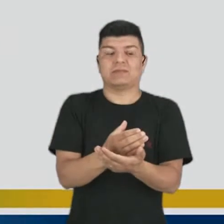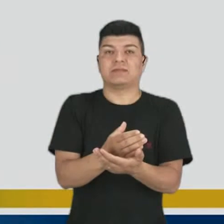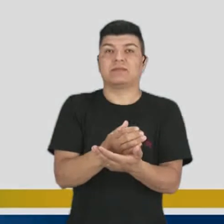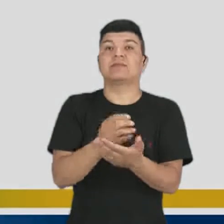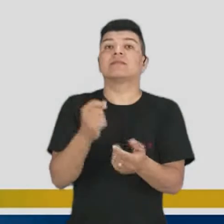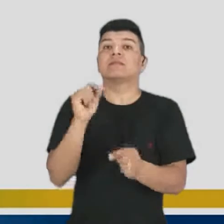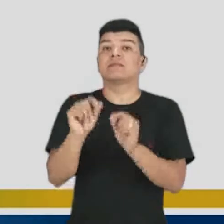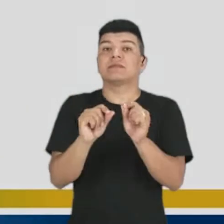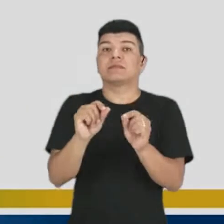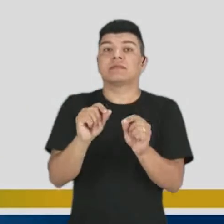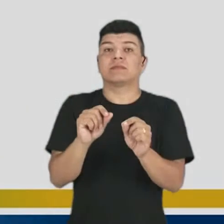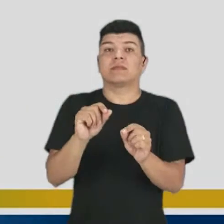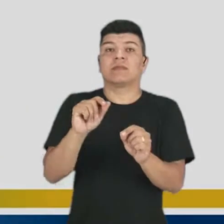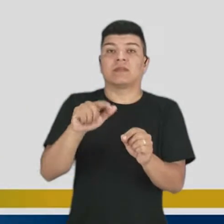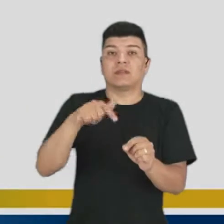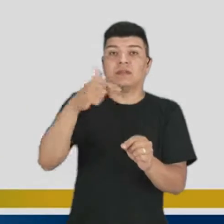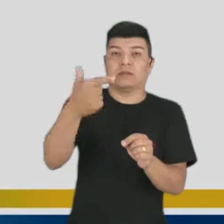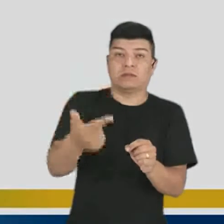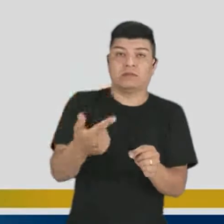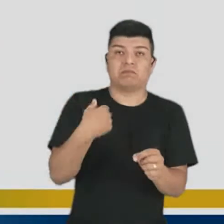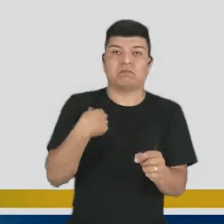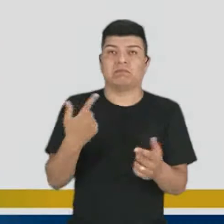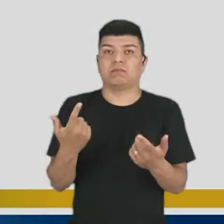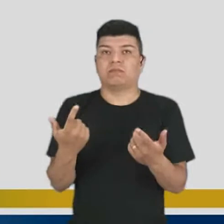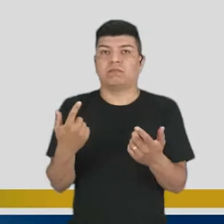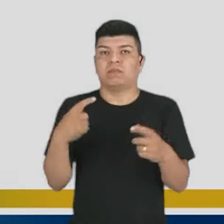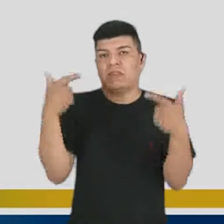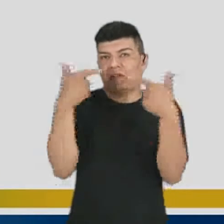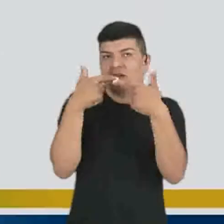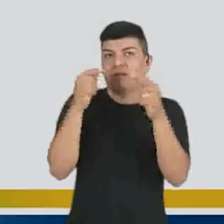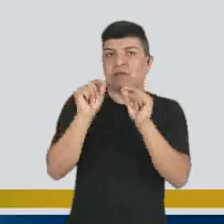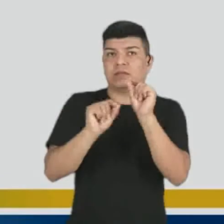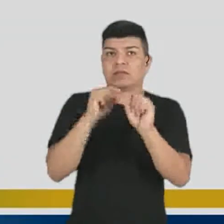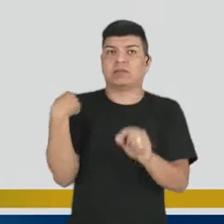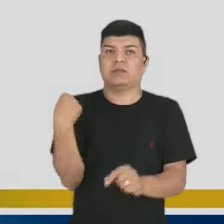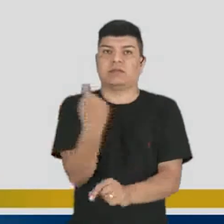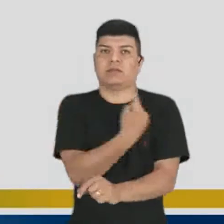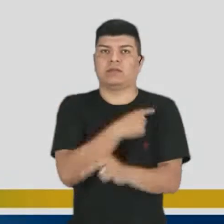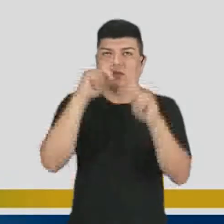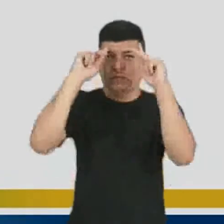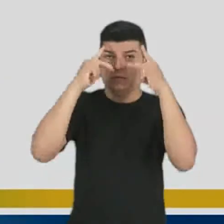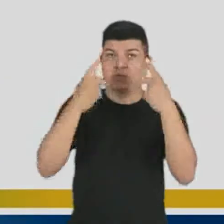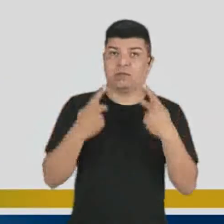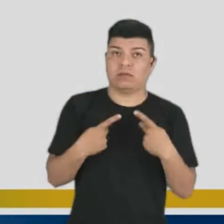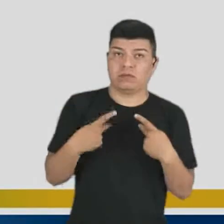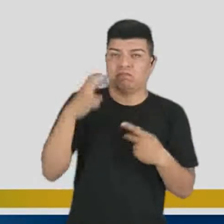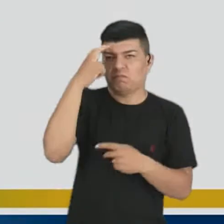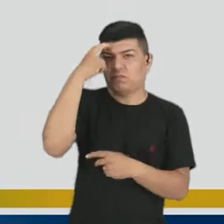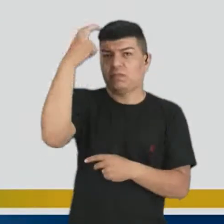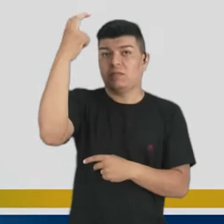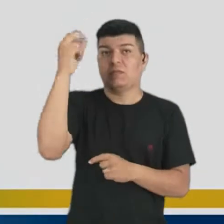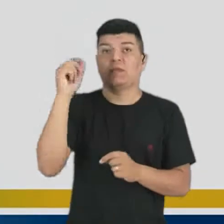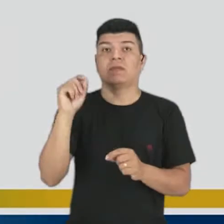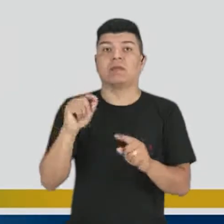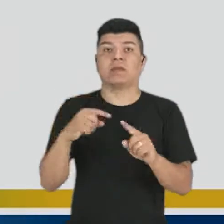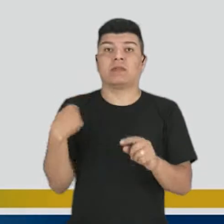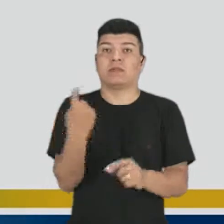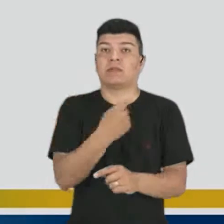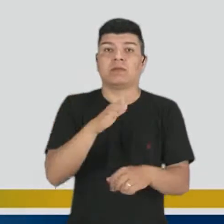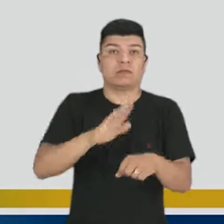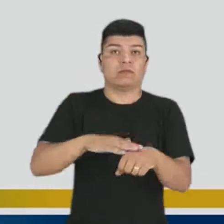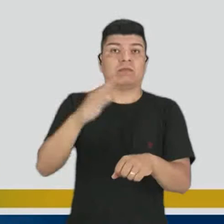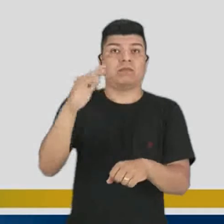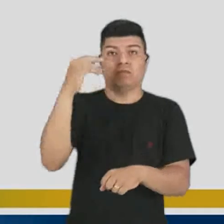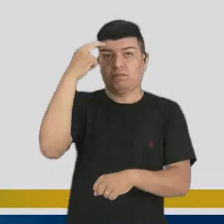ver, quando ele diz assim, ademais torna-se insensato e irônico, nós humanos que nos proclamamos inteligentes, somos os